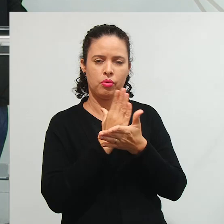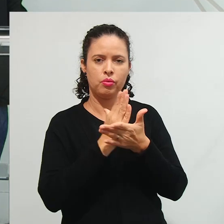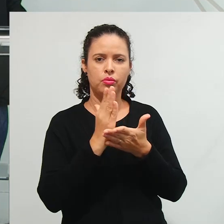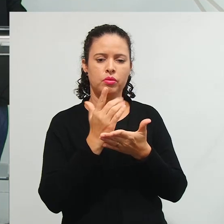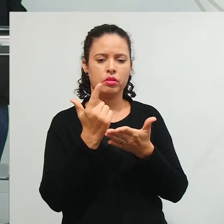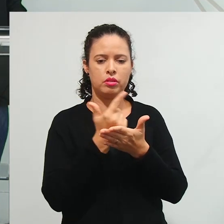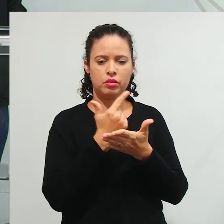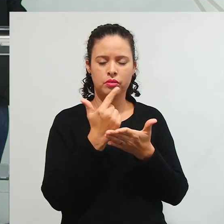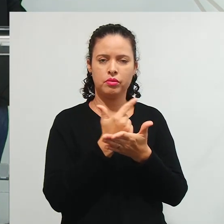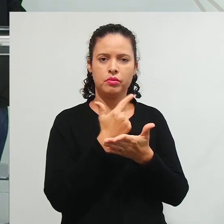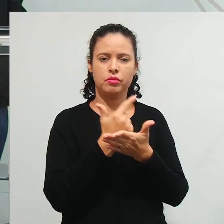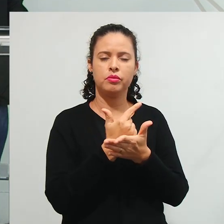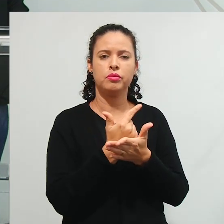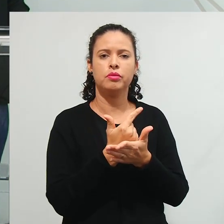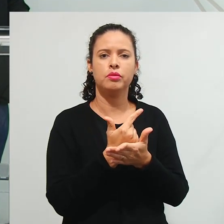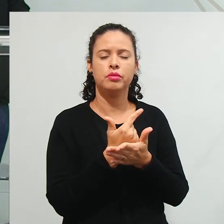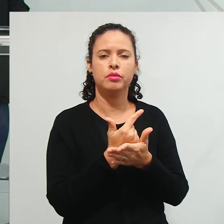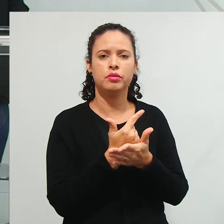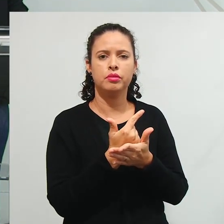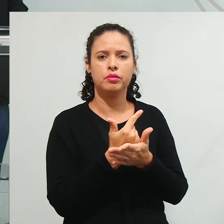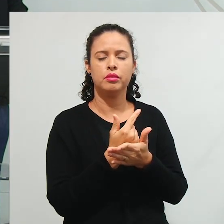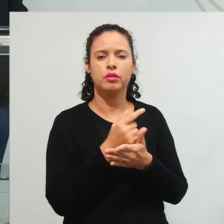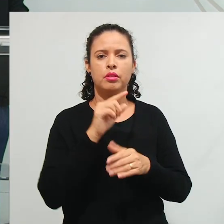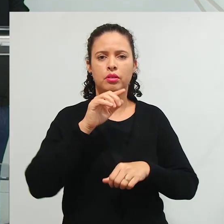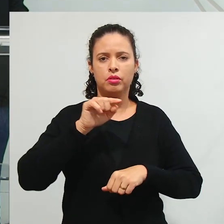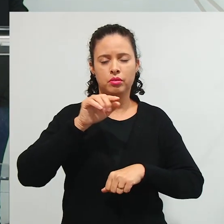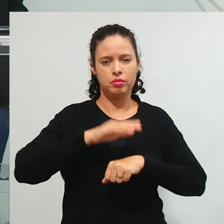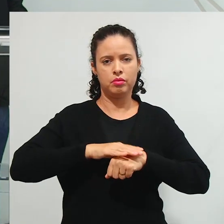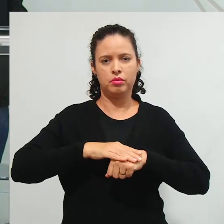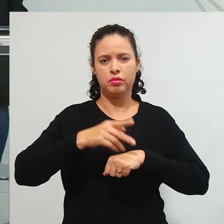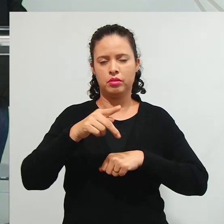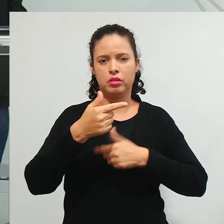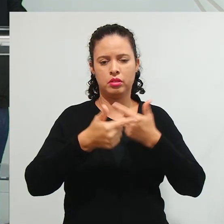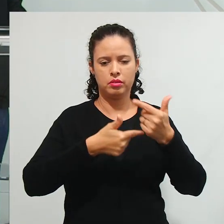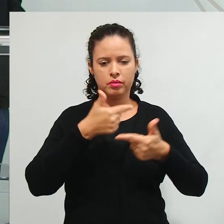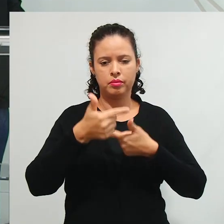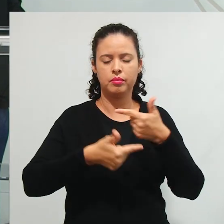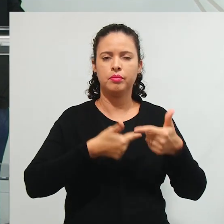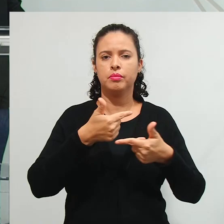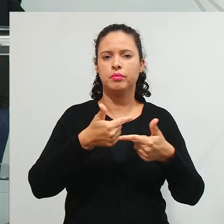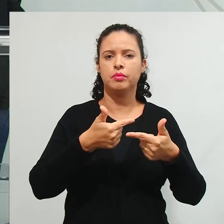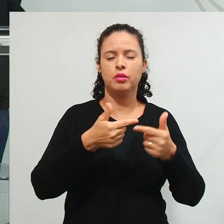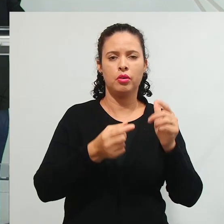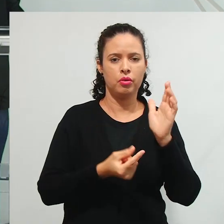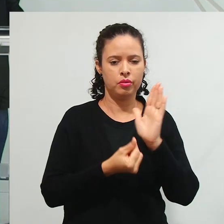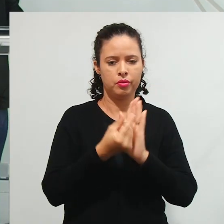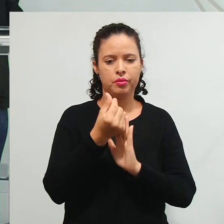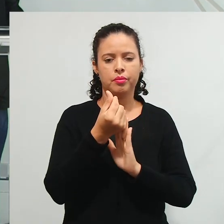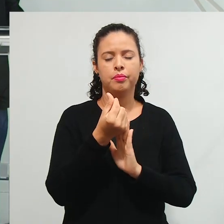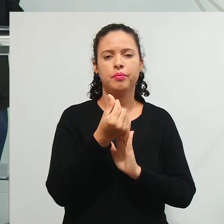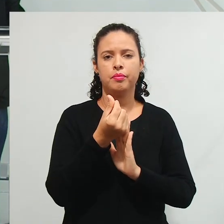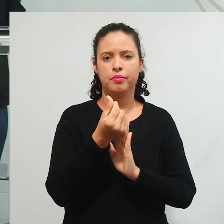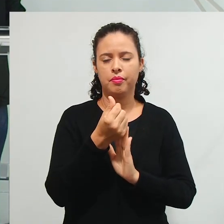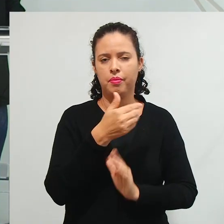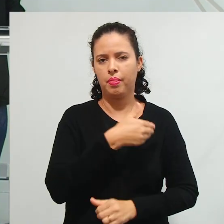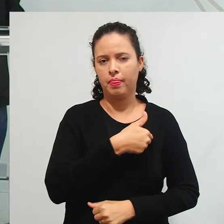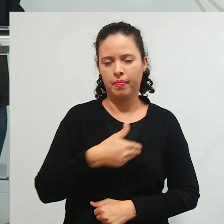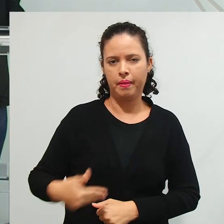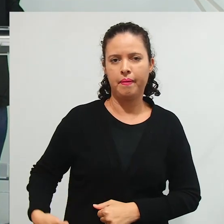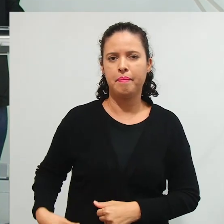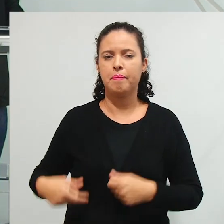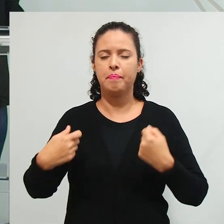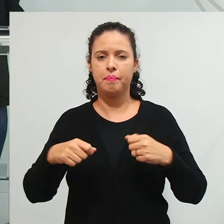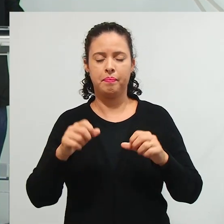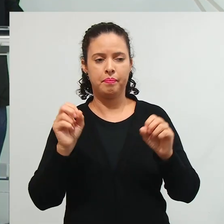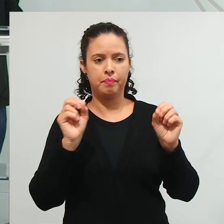alguns livros da minha biblioteca. Então, assim, quando vocês forem trabalhar com orçamento público,